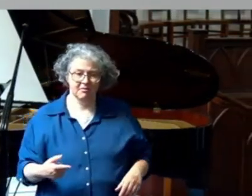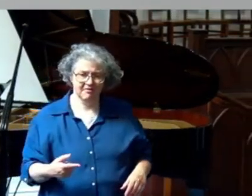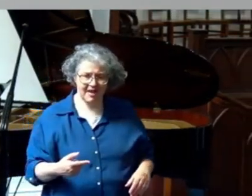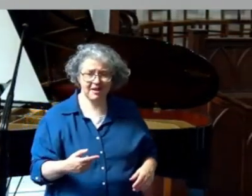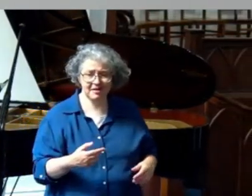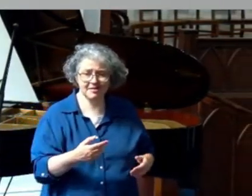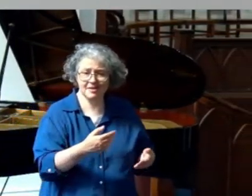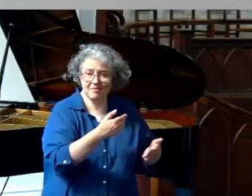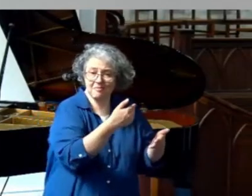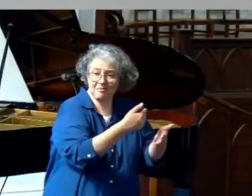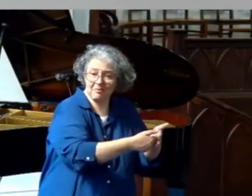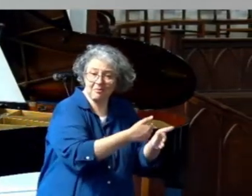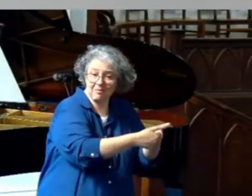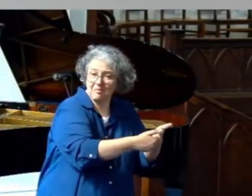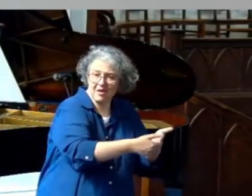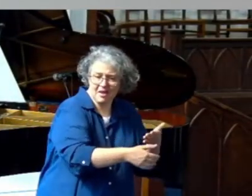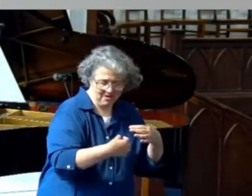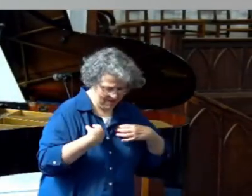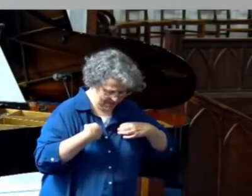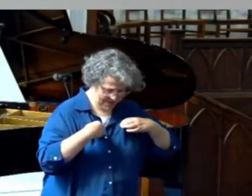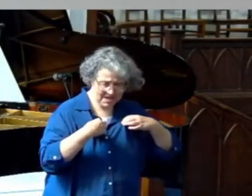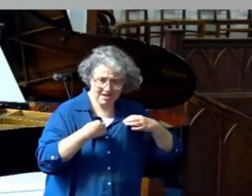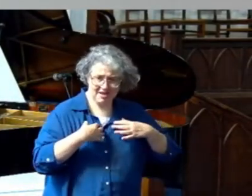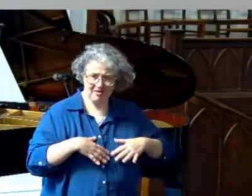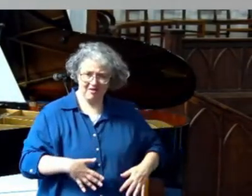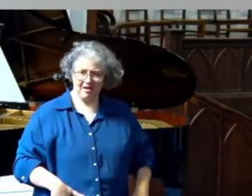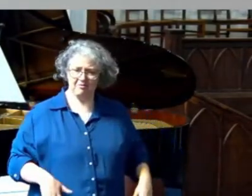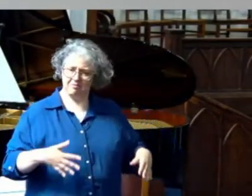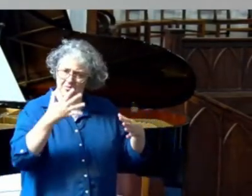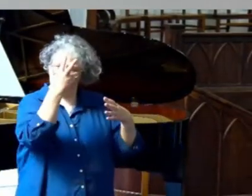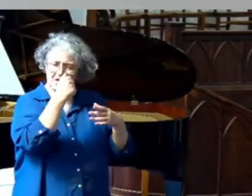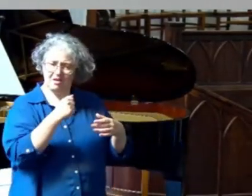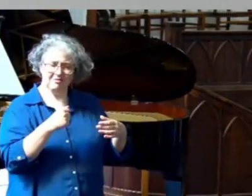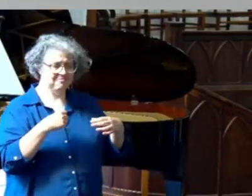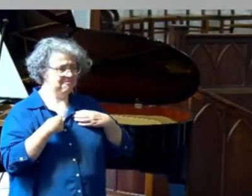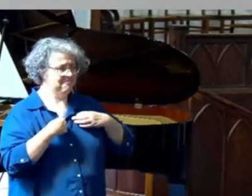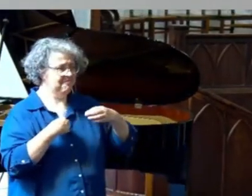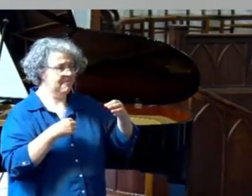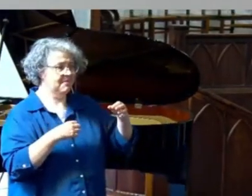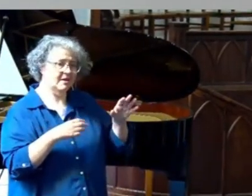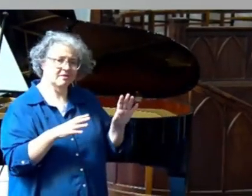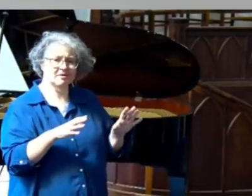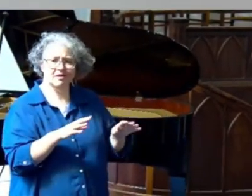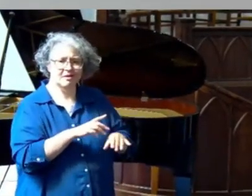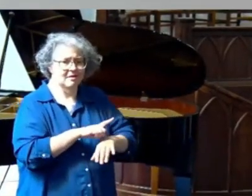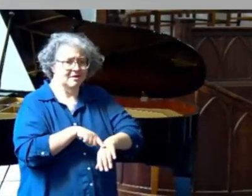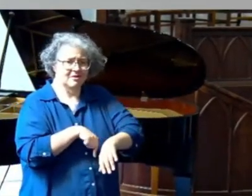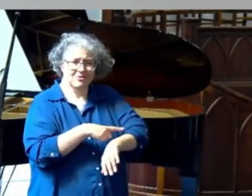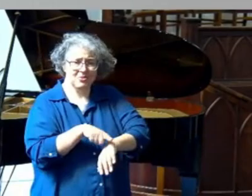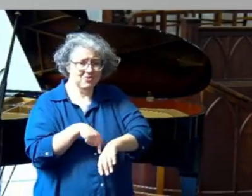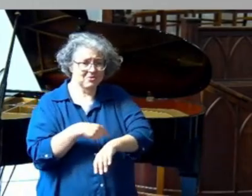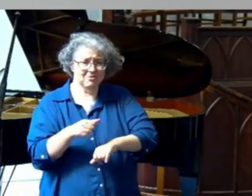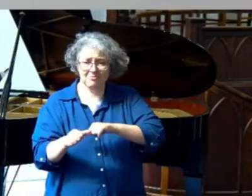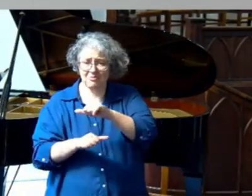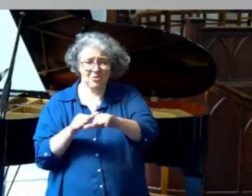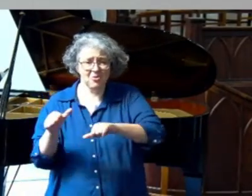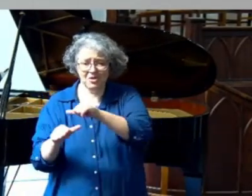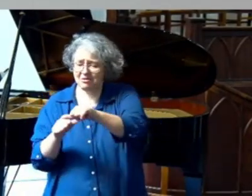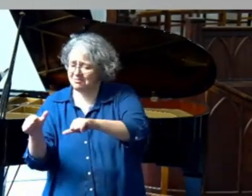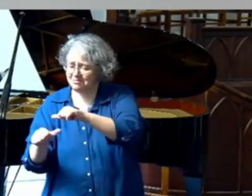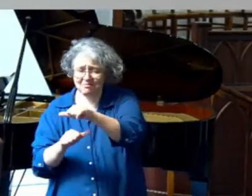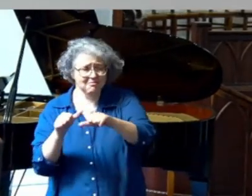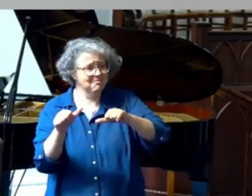mais que ele tenha o melhor corte, chega um dia que ele parece ultrapassado. Tudo passa.